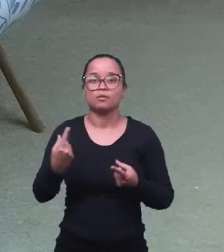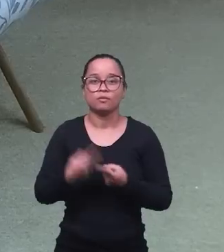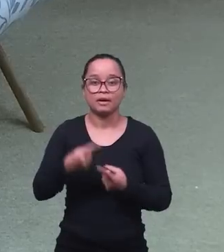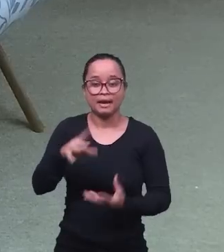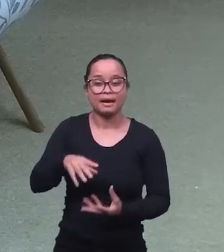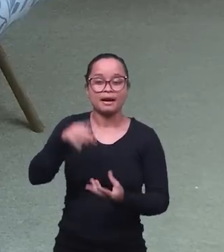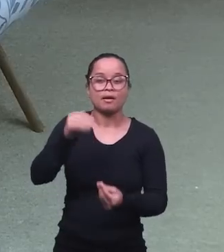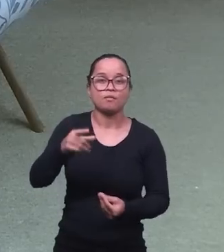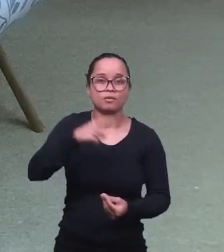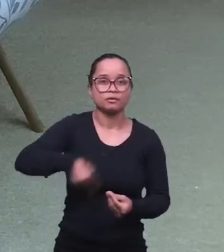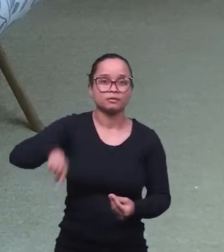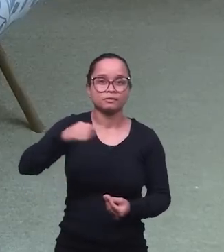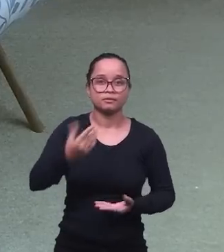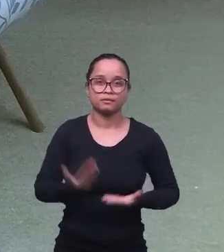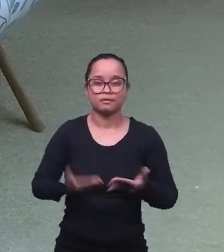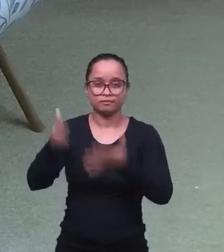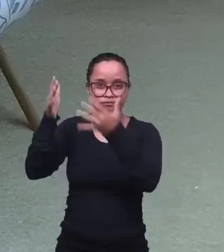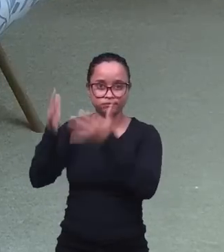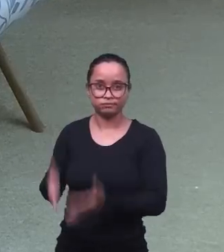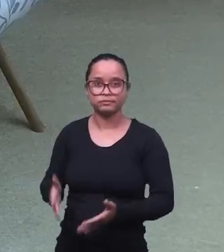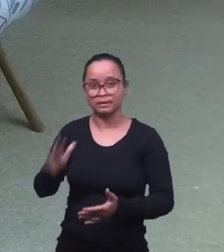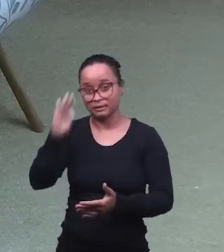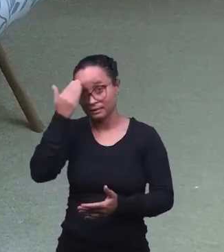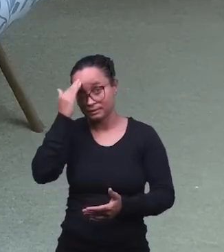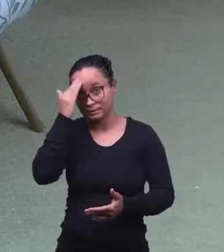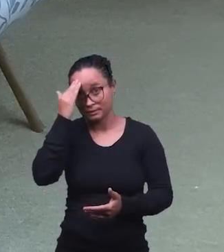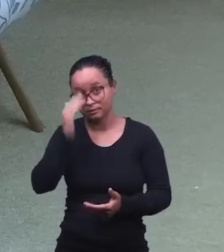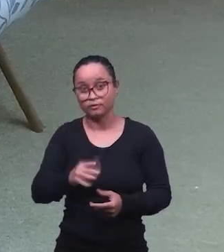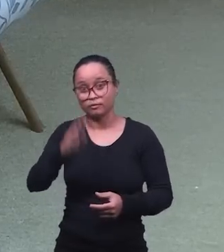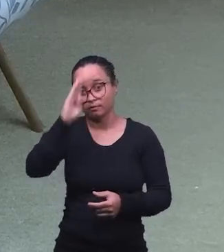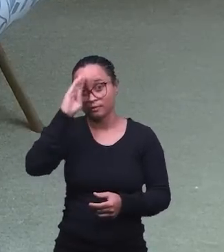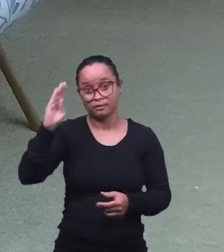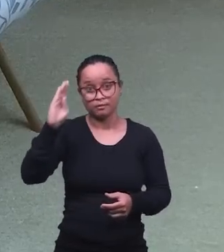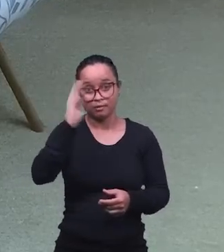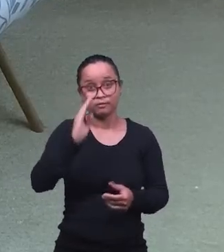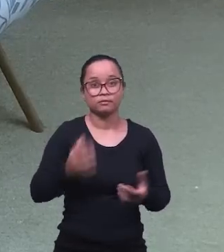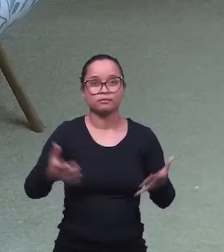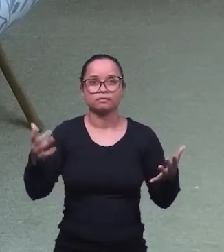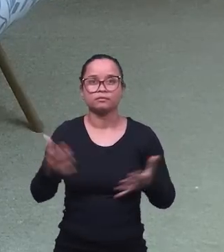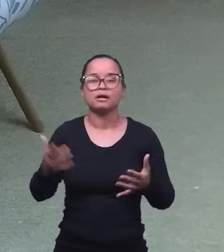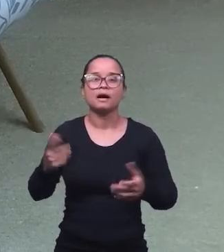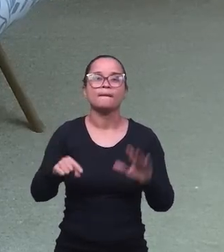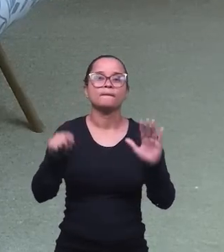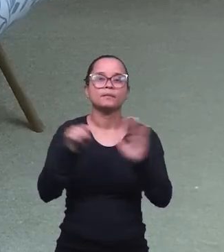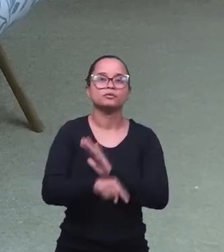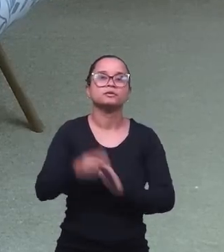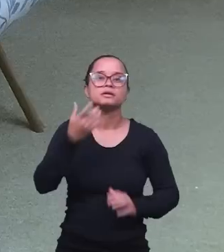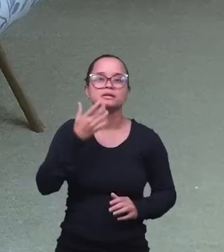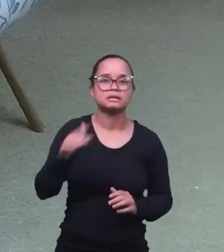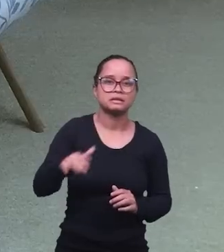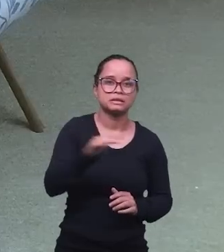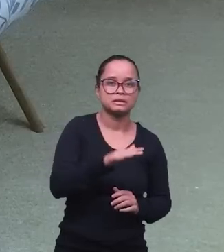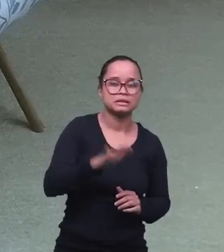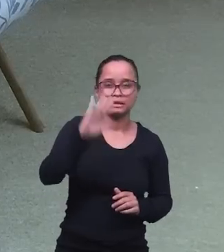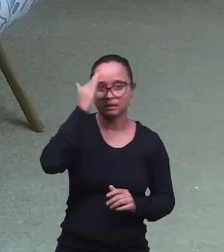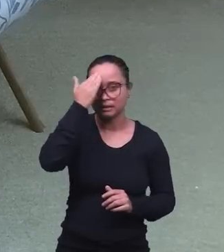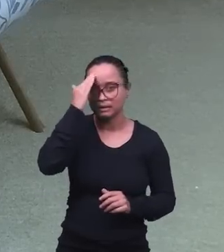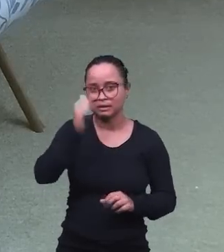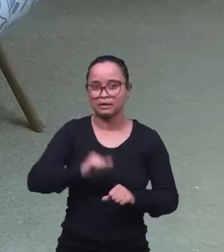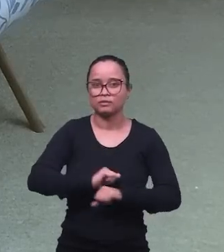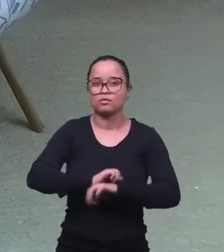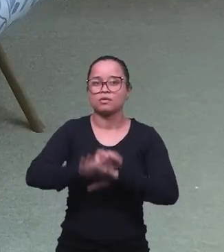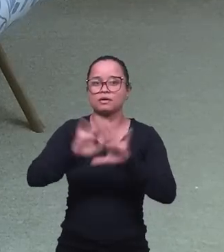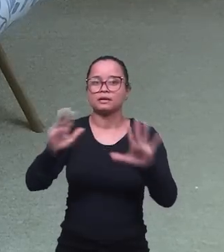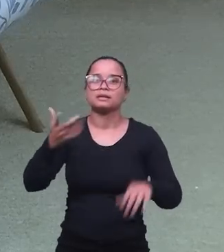descedenta a nossa alma, né? A igreja fiel está tendo essa compreensão e principalmente agora, né, na pergunta das crianças, a gente vê o entendimento,